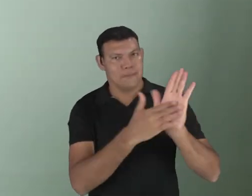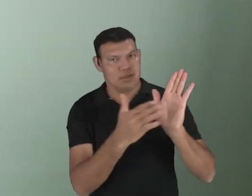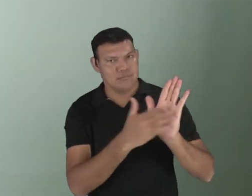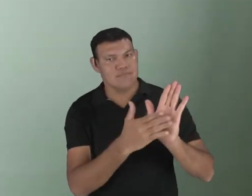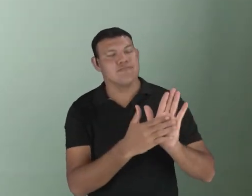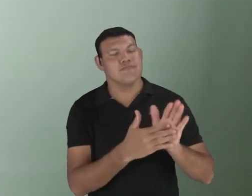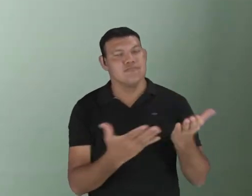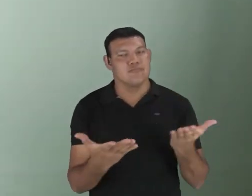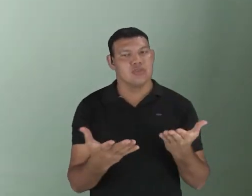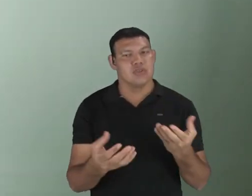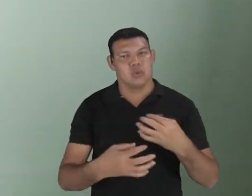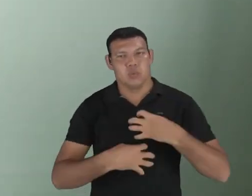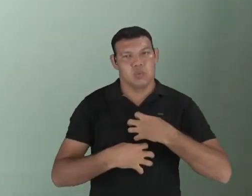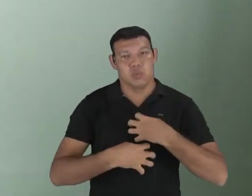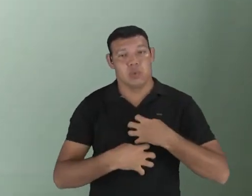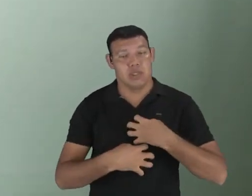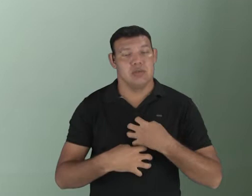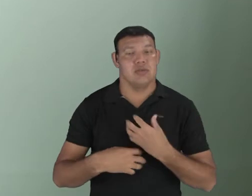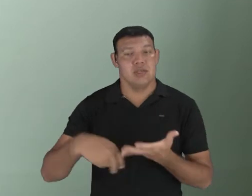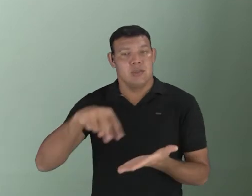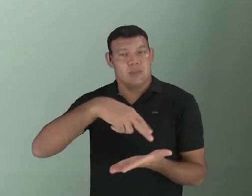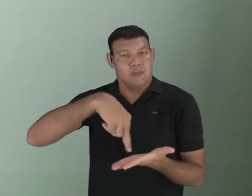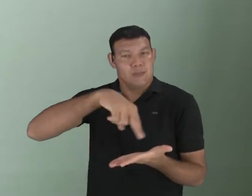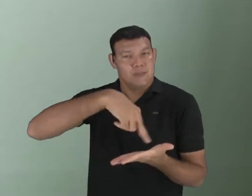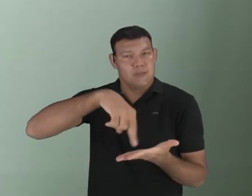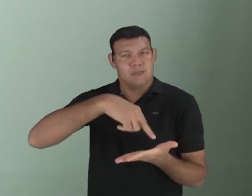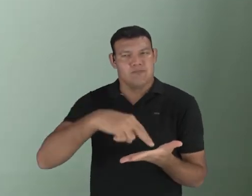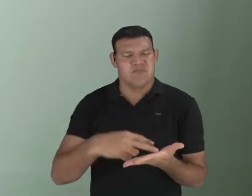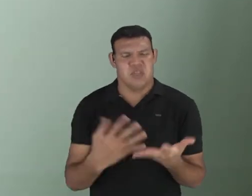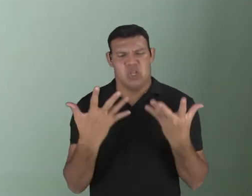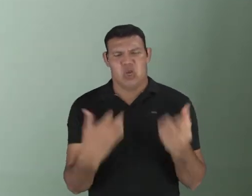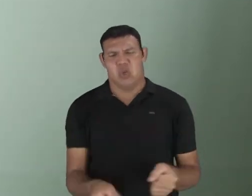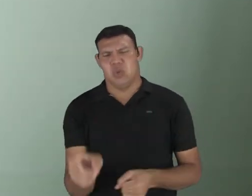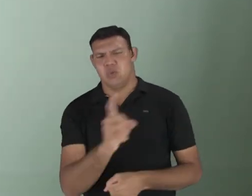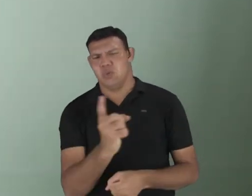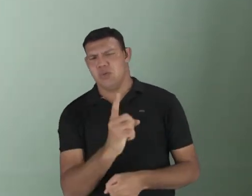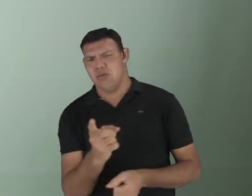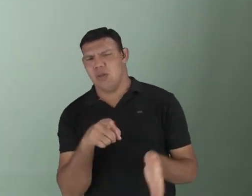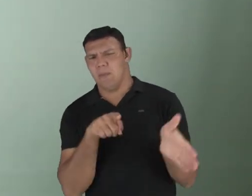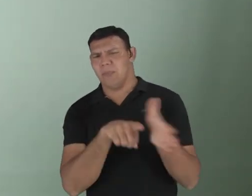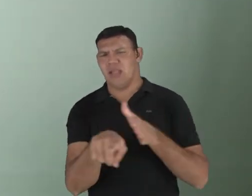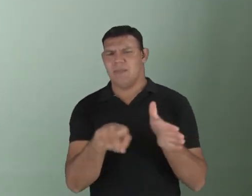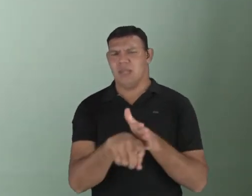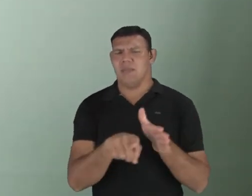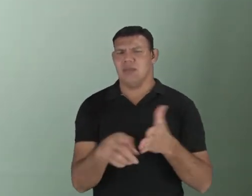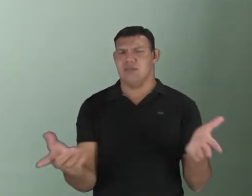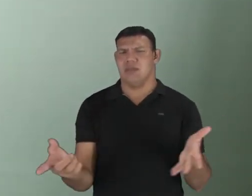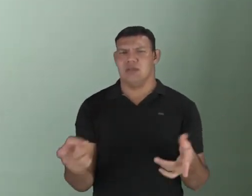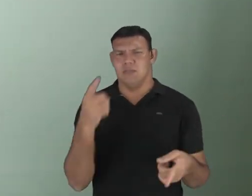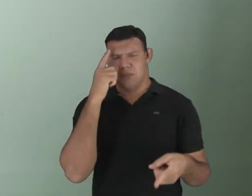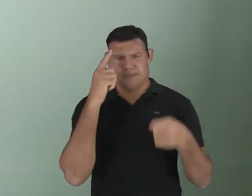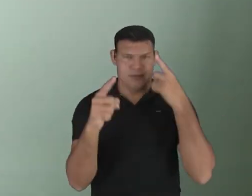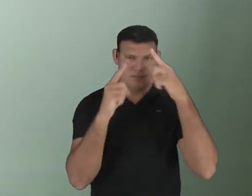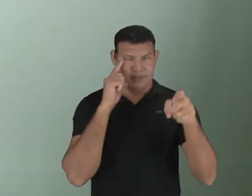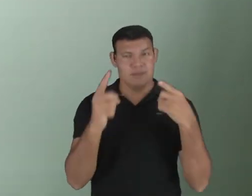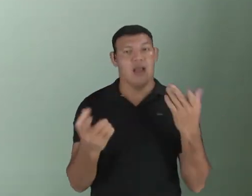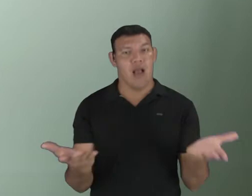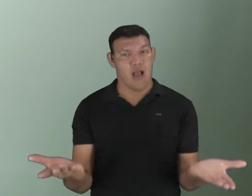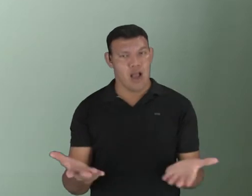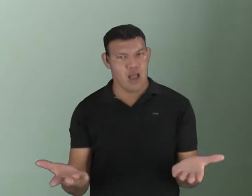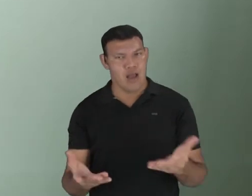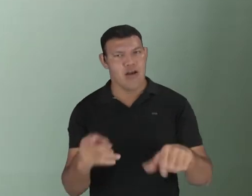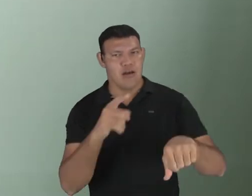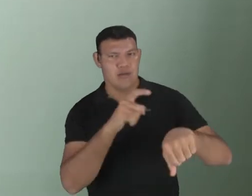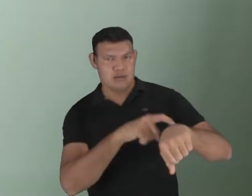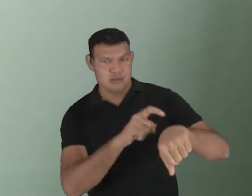e trazendo isso para o espetáculo de dança, que antes não era aceito, era muito questionado. E aí nós vamos agora conhecer um pouco